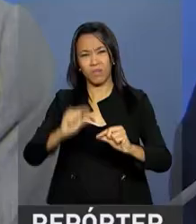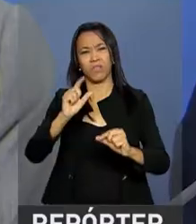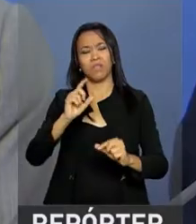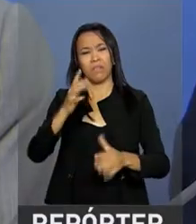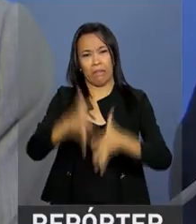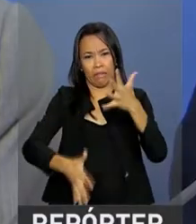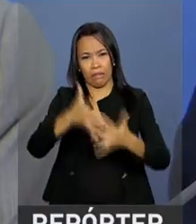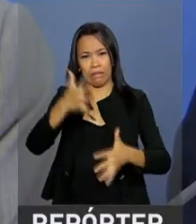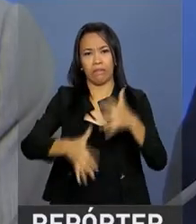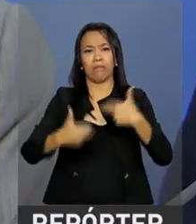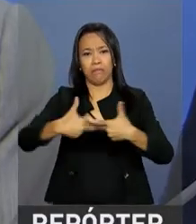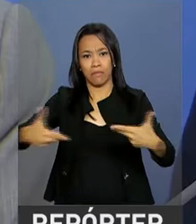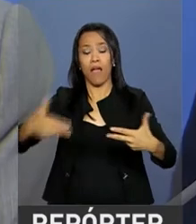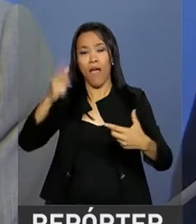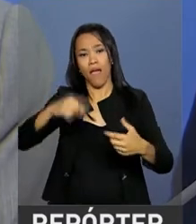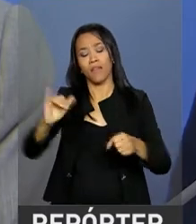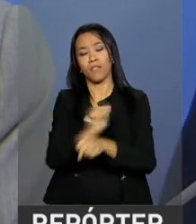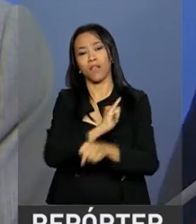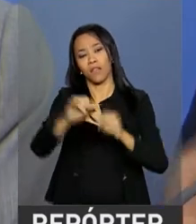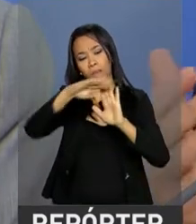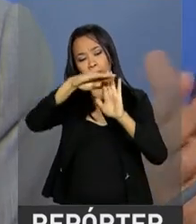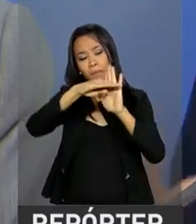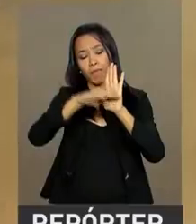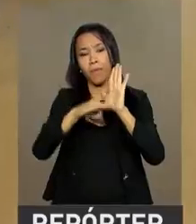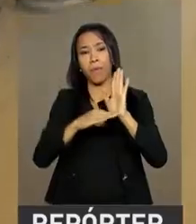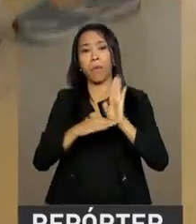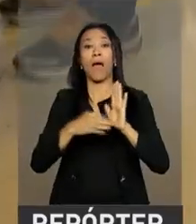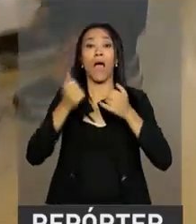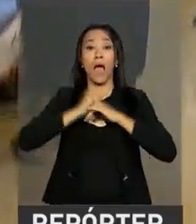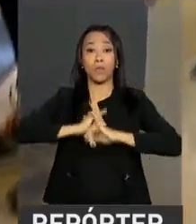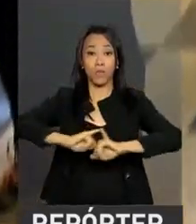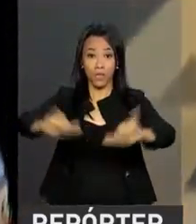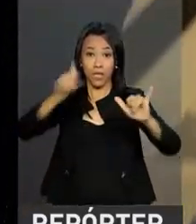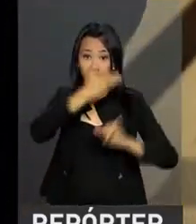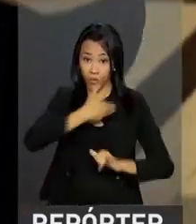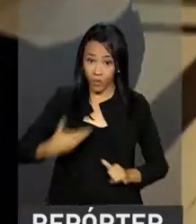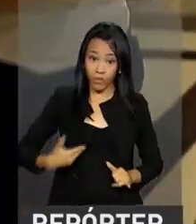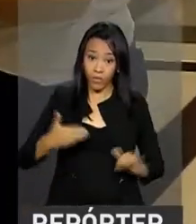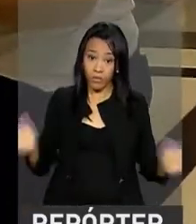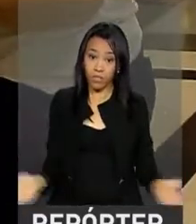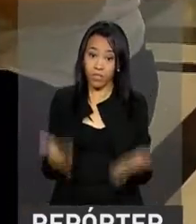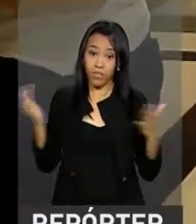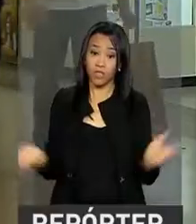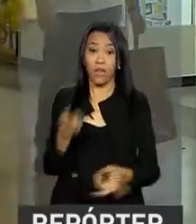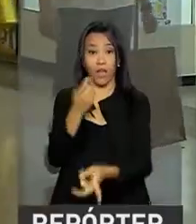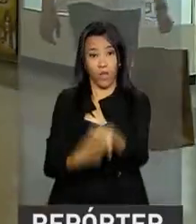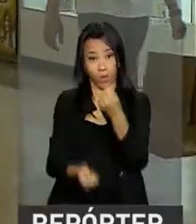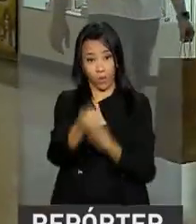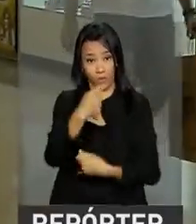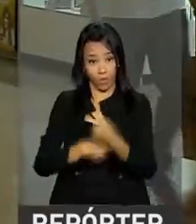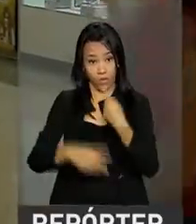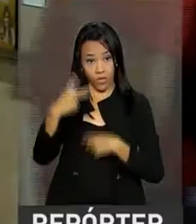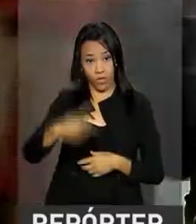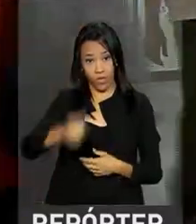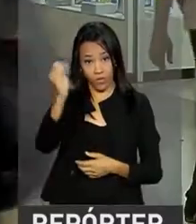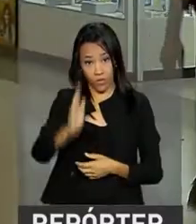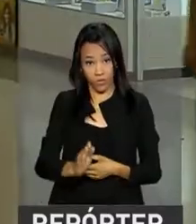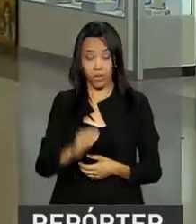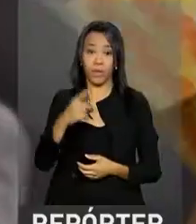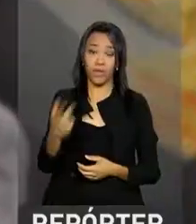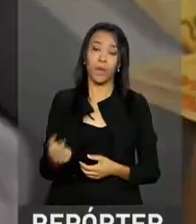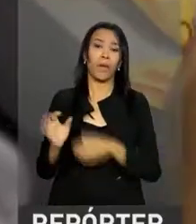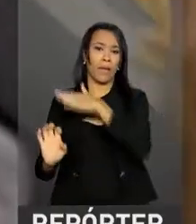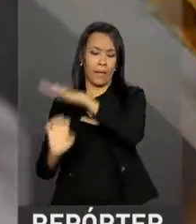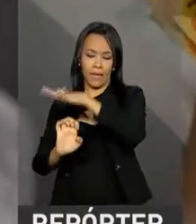resumo do conjunto de medidas anunciado pelo governo para incentivar a economia do país em termos práticos pessoas e